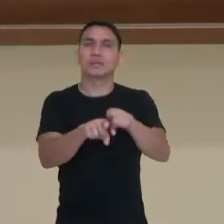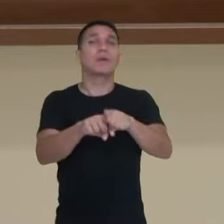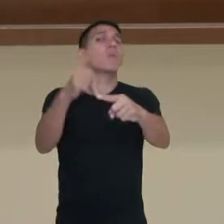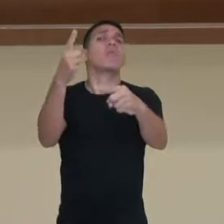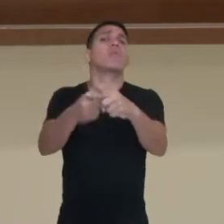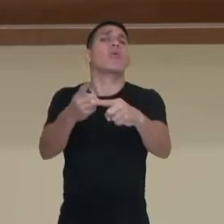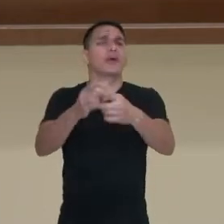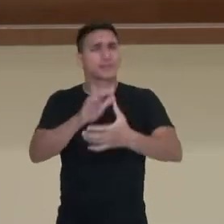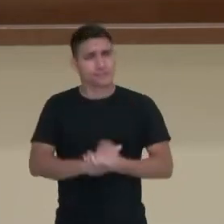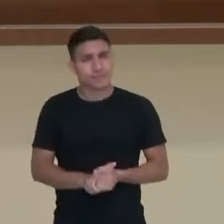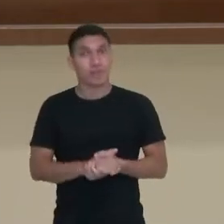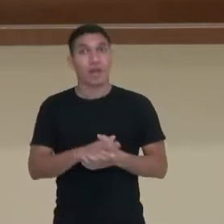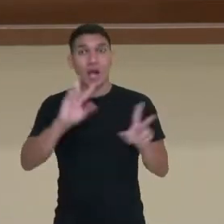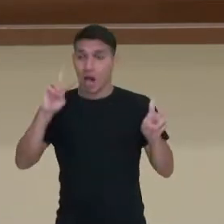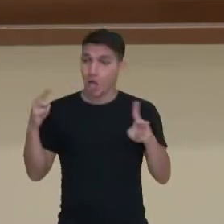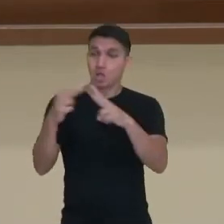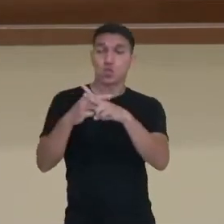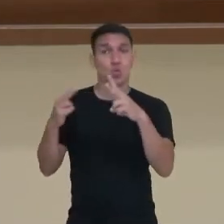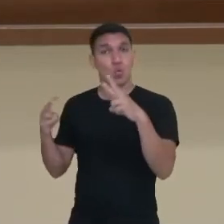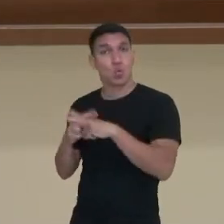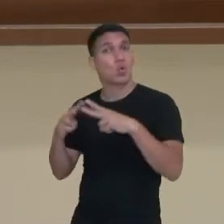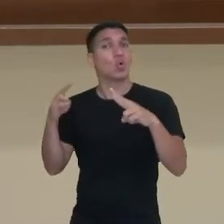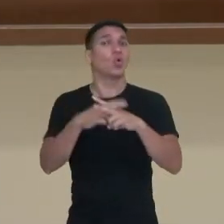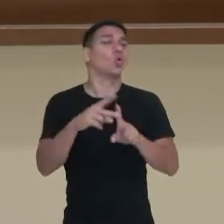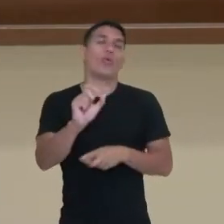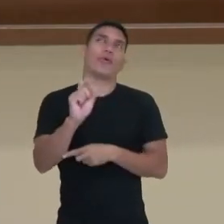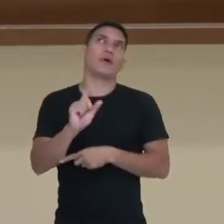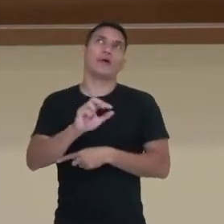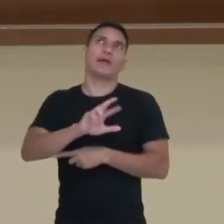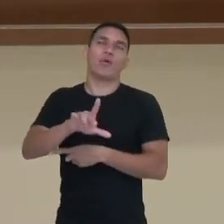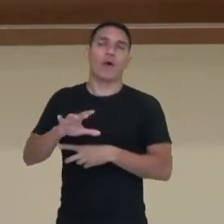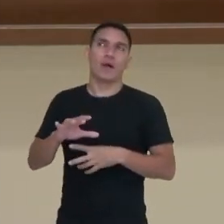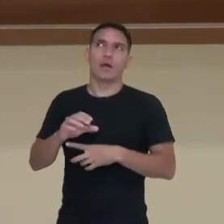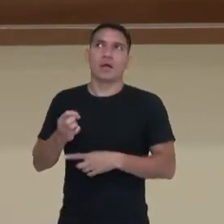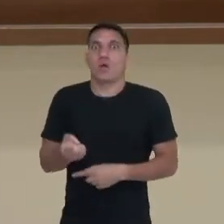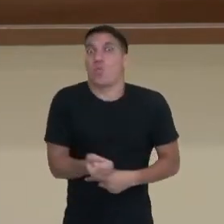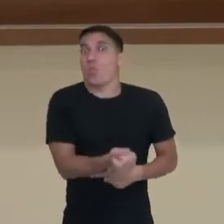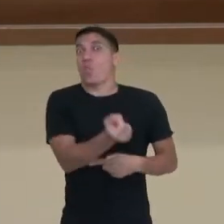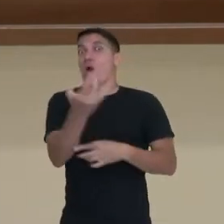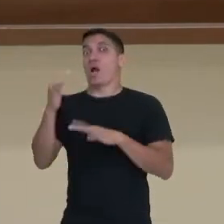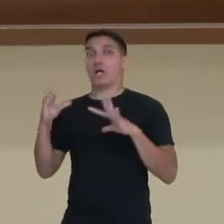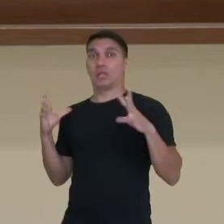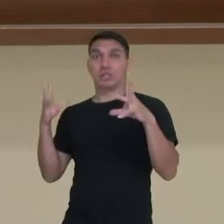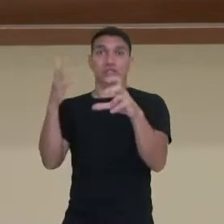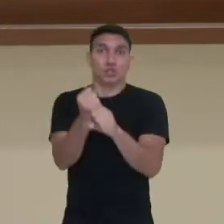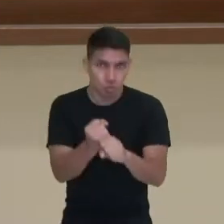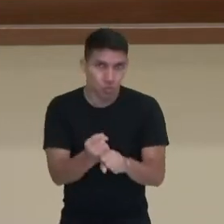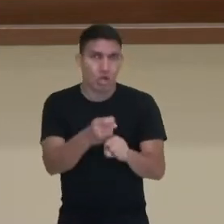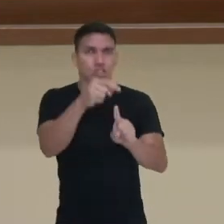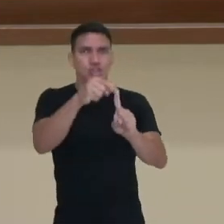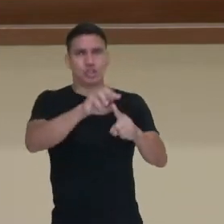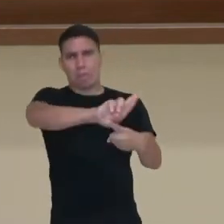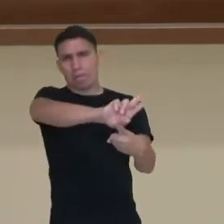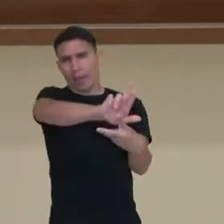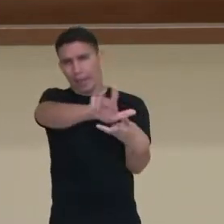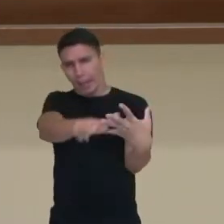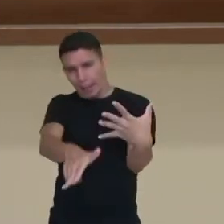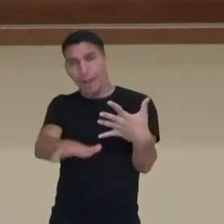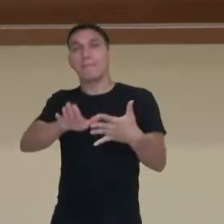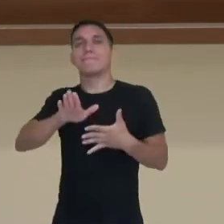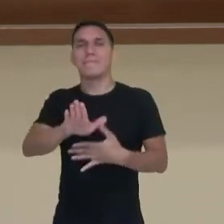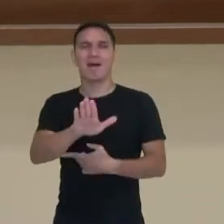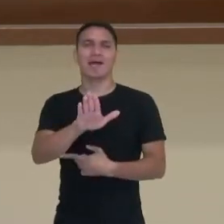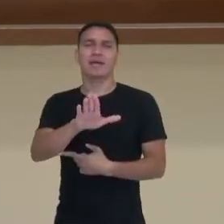quê? As lutas não no número total das suas modalidades, mas nós